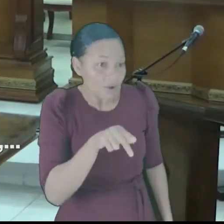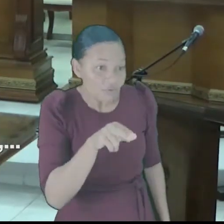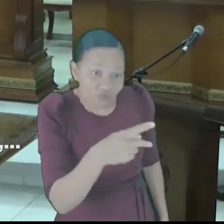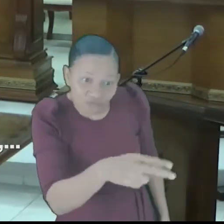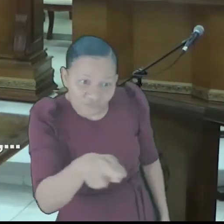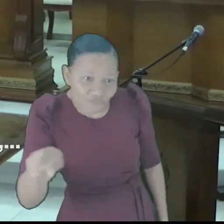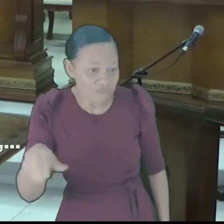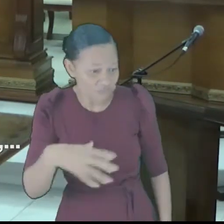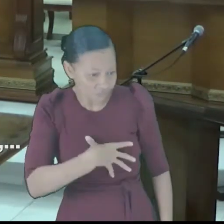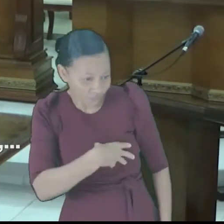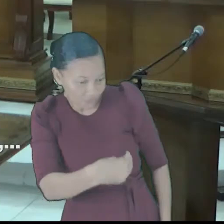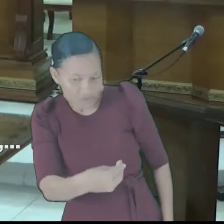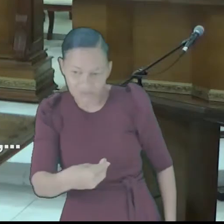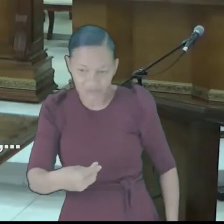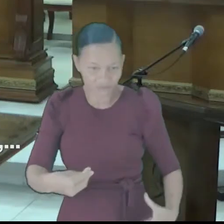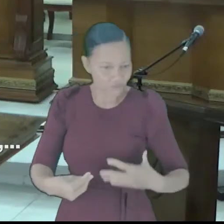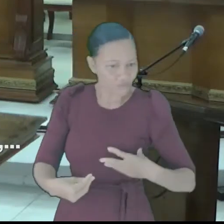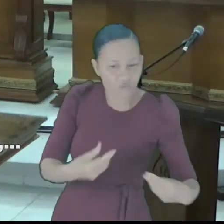vossas filhas